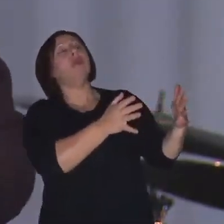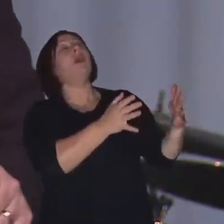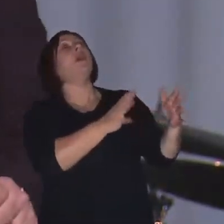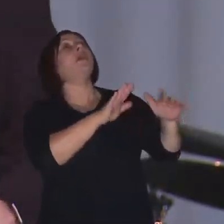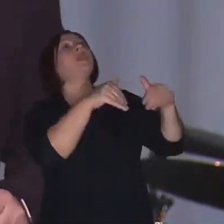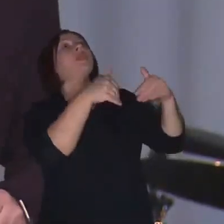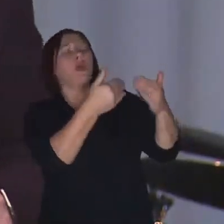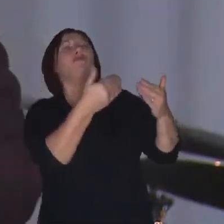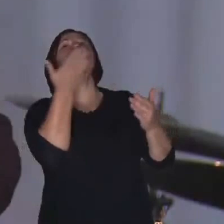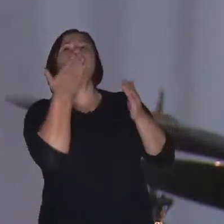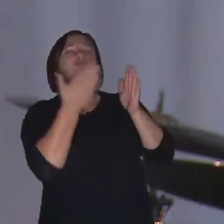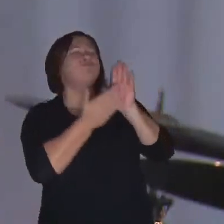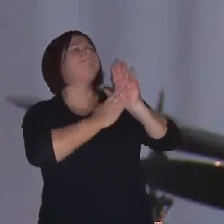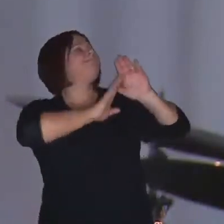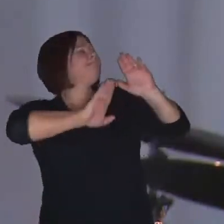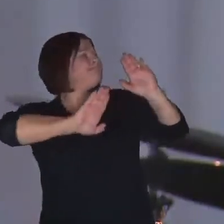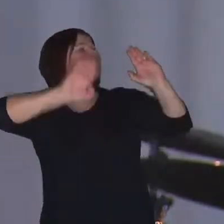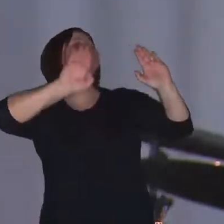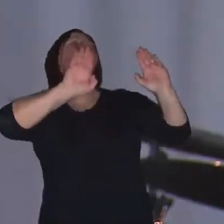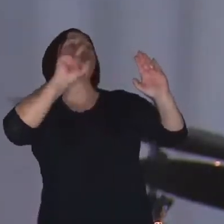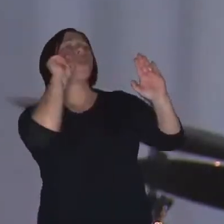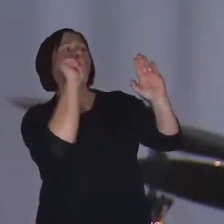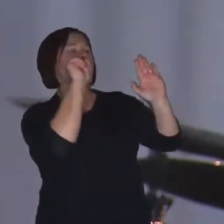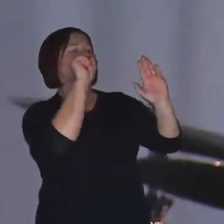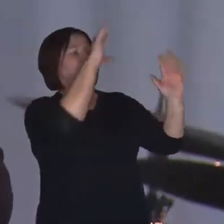Promessa de trazê-los de volta para este lugar.